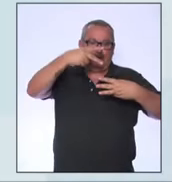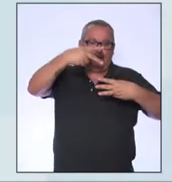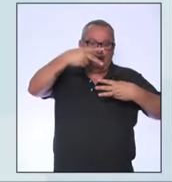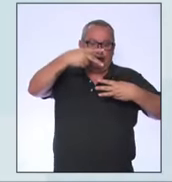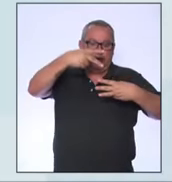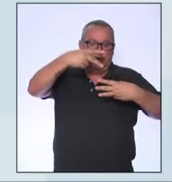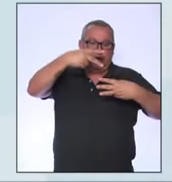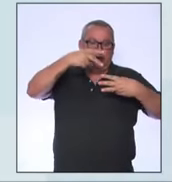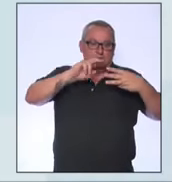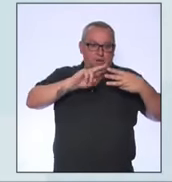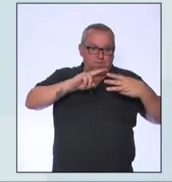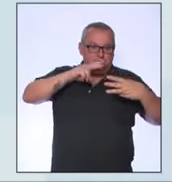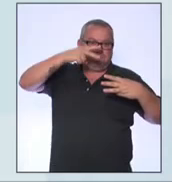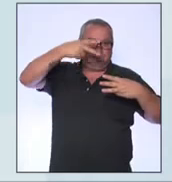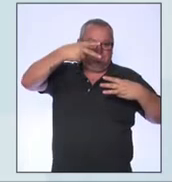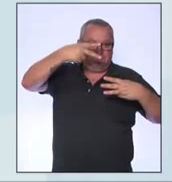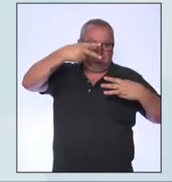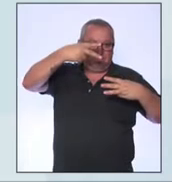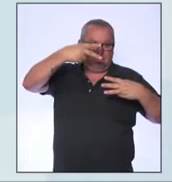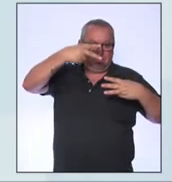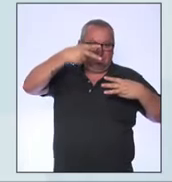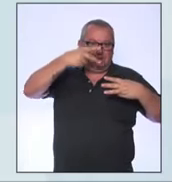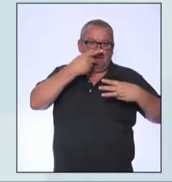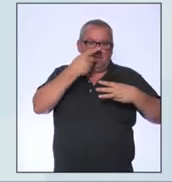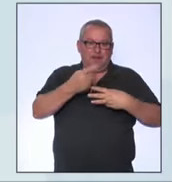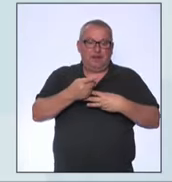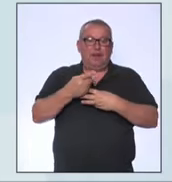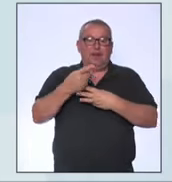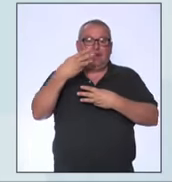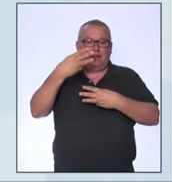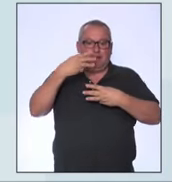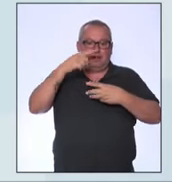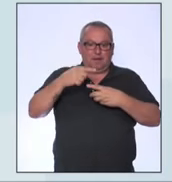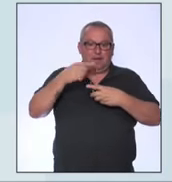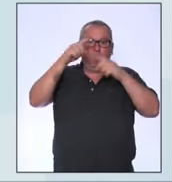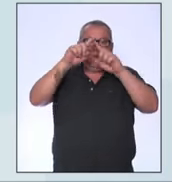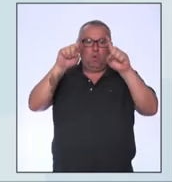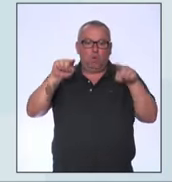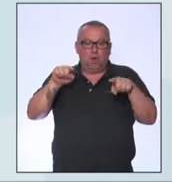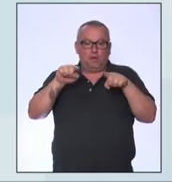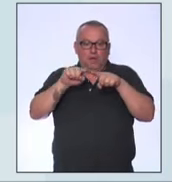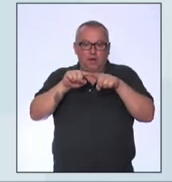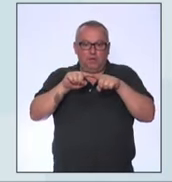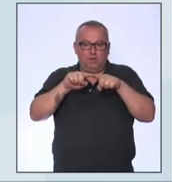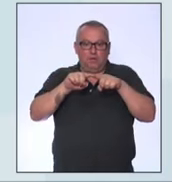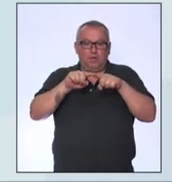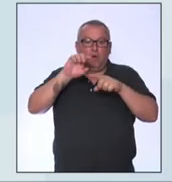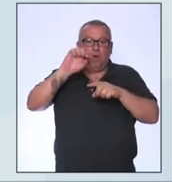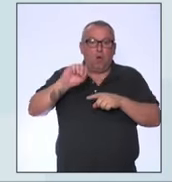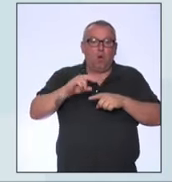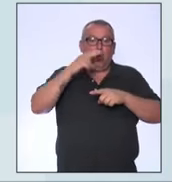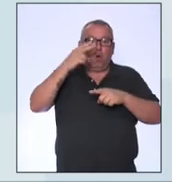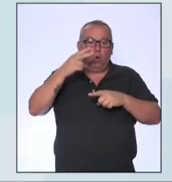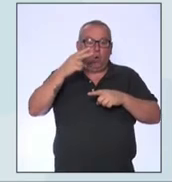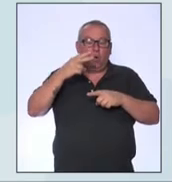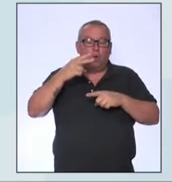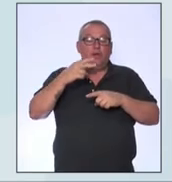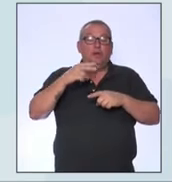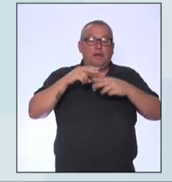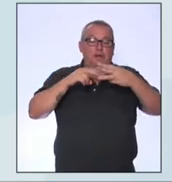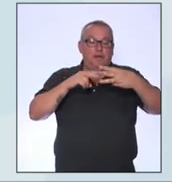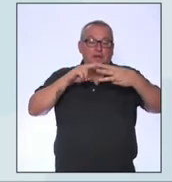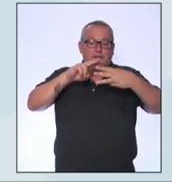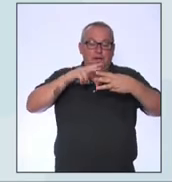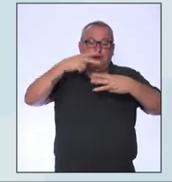como? Tá? 3 elevado à segunda potência, né? 3 elevado ao quadrado, que é a forma mais usual, ou 3 elevado à segunda